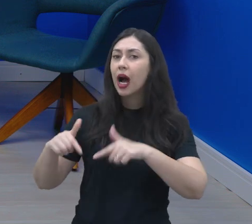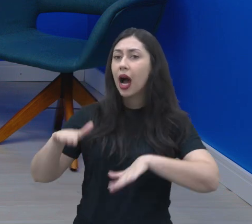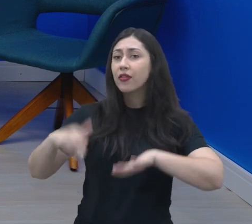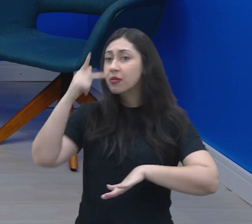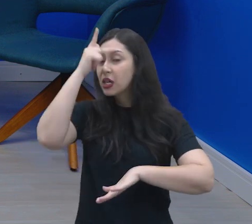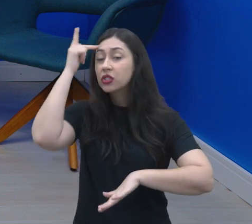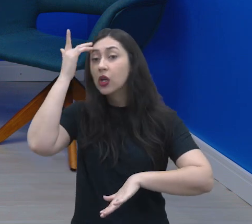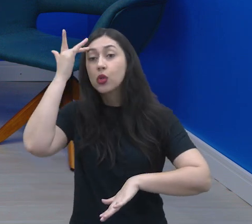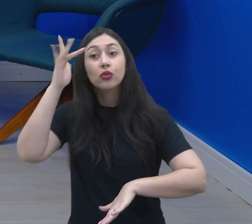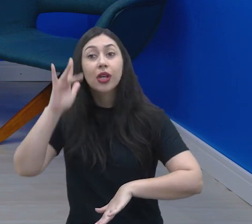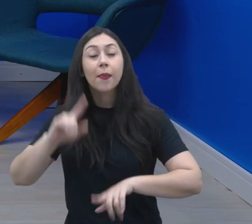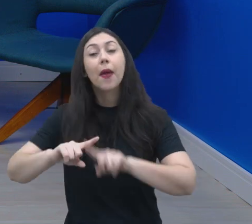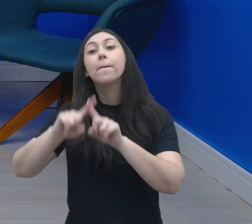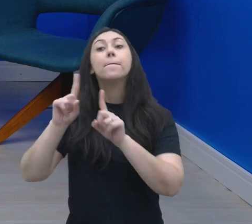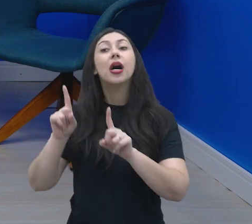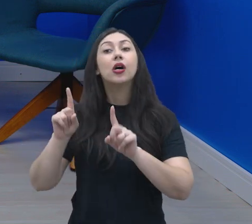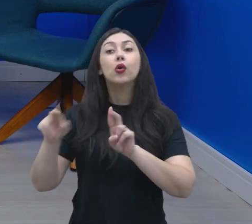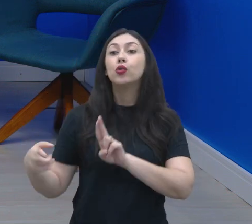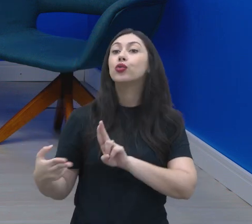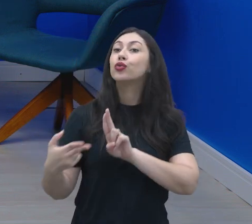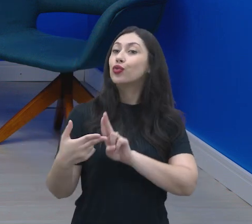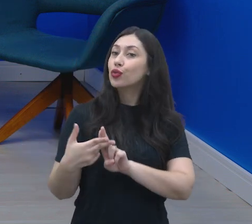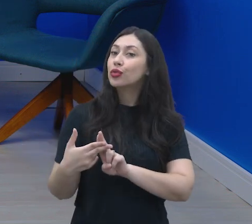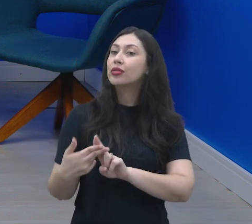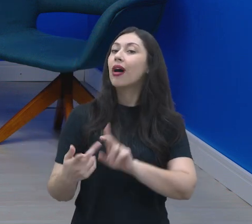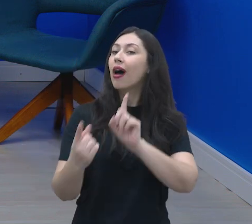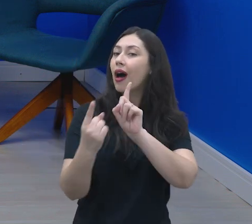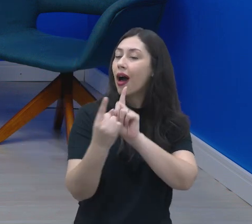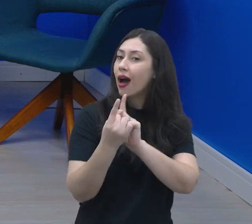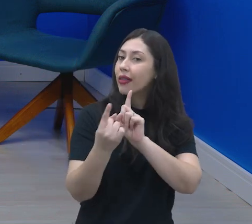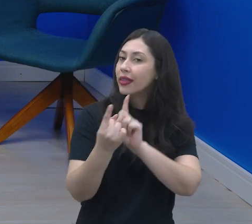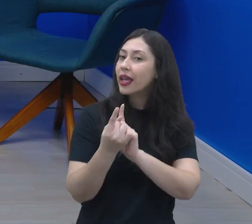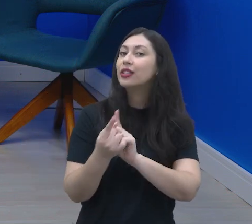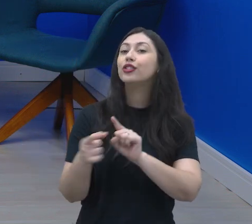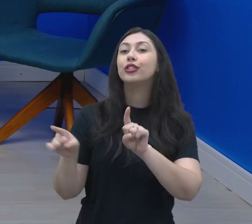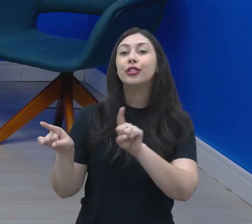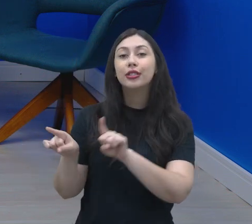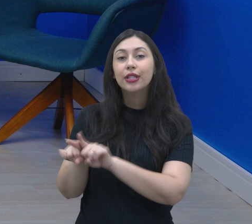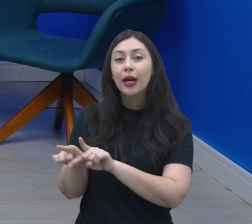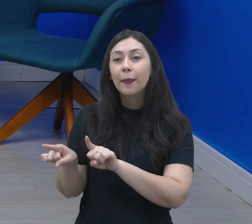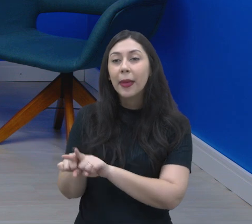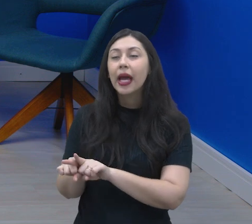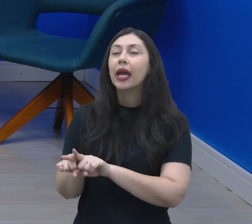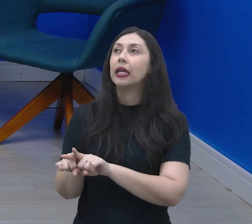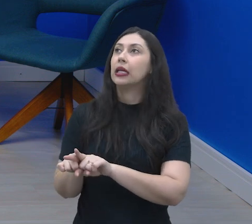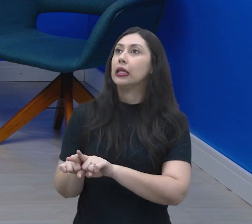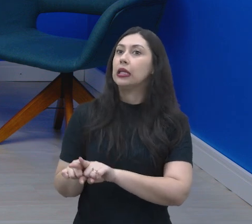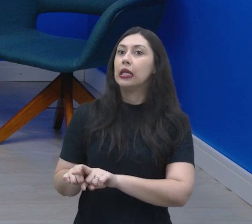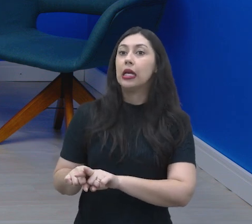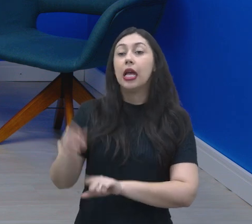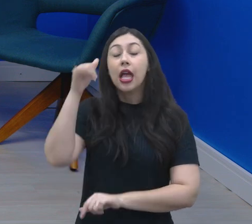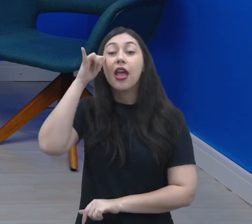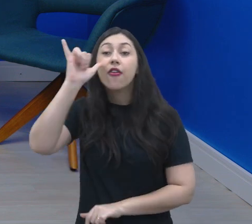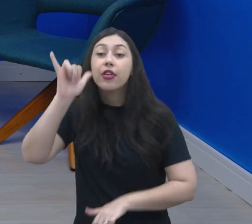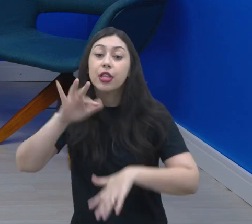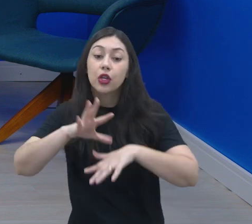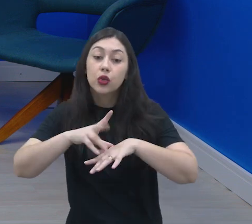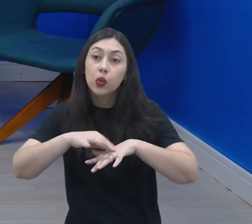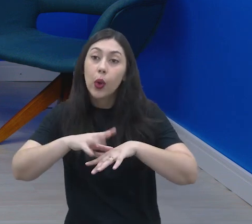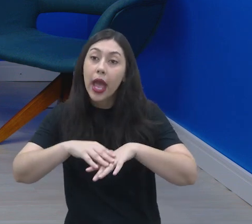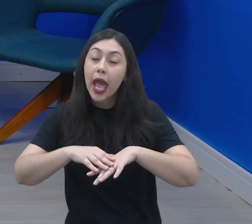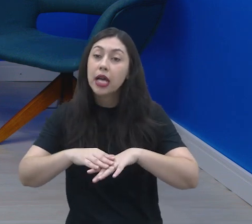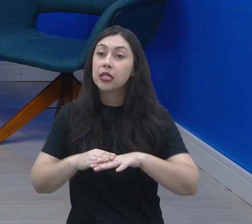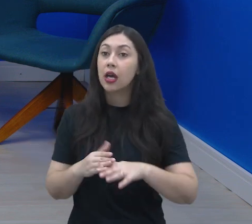não sabe, mas o SUS vai muito além de apenas atendimentos médicos. Tem a ver também com